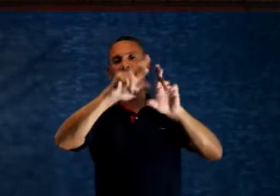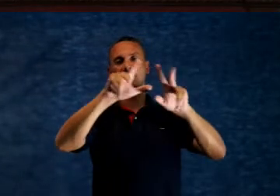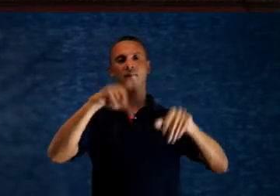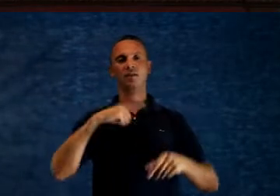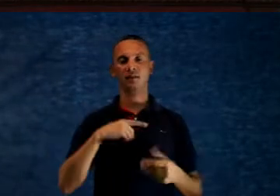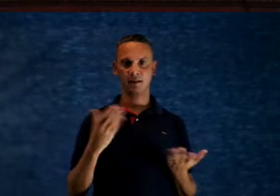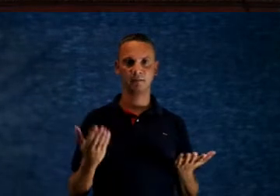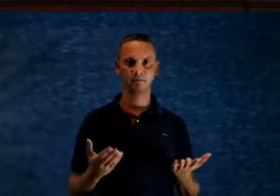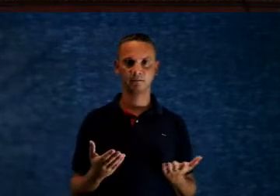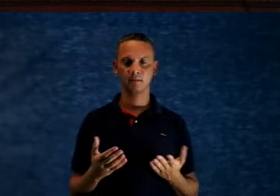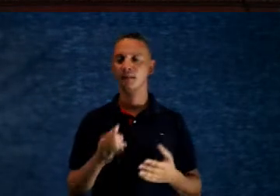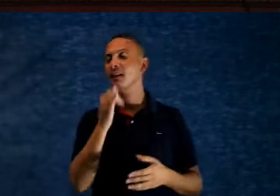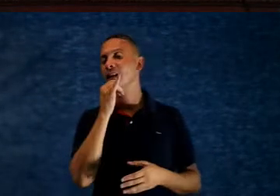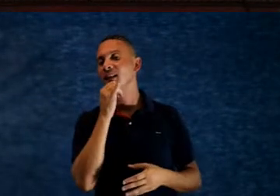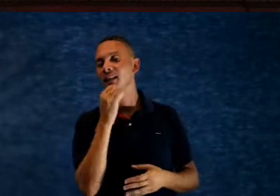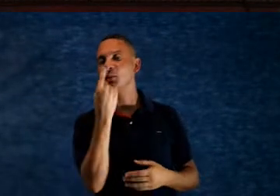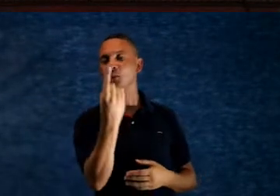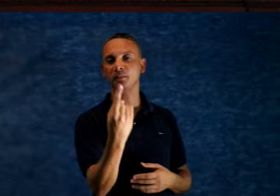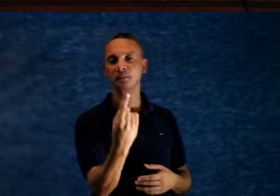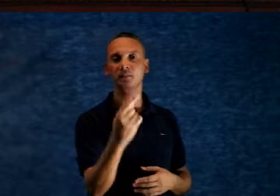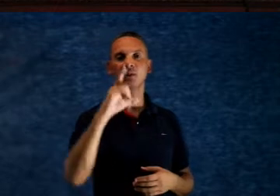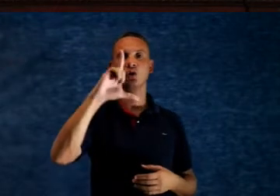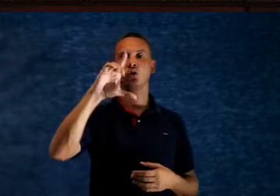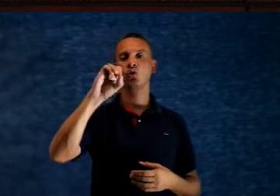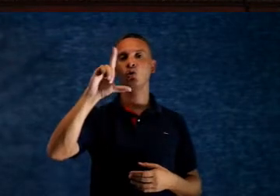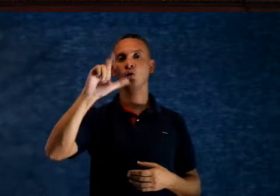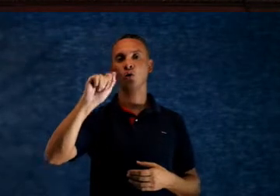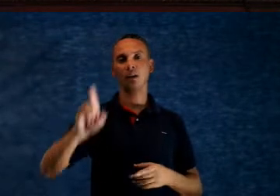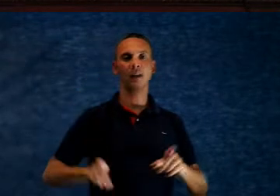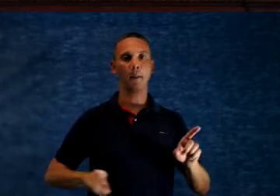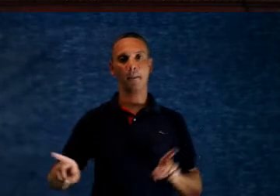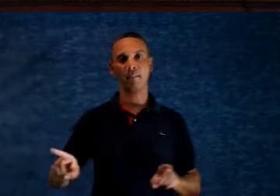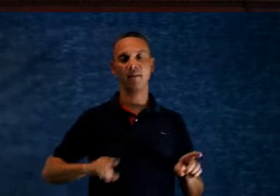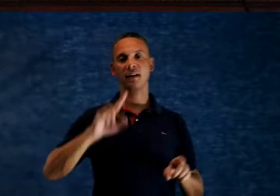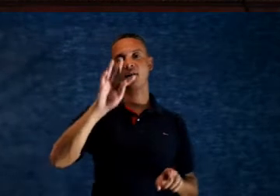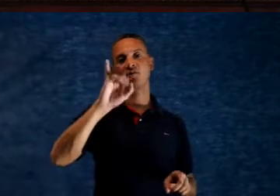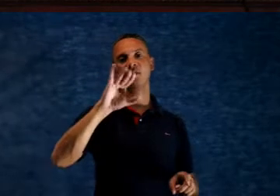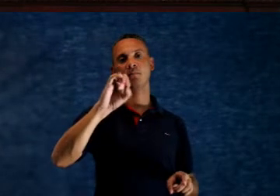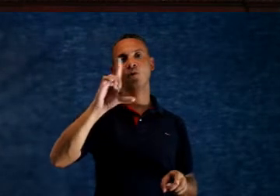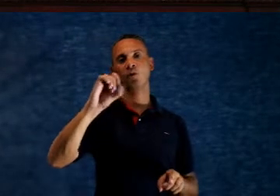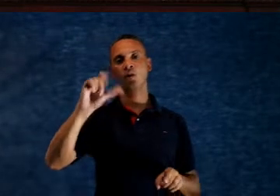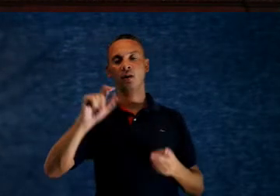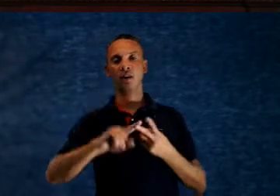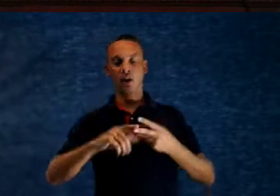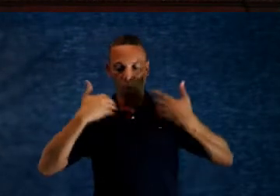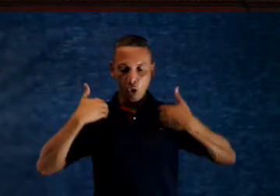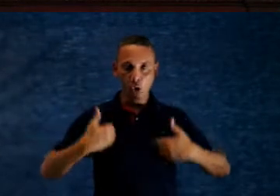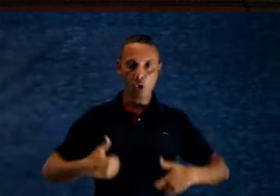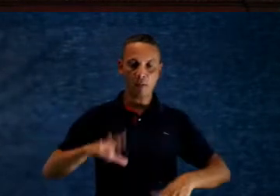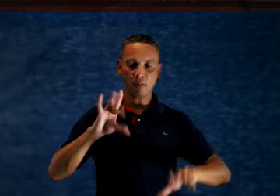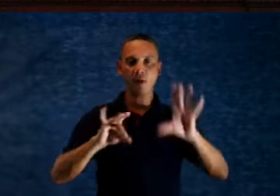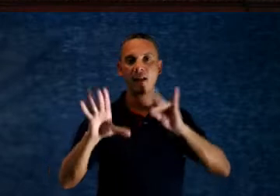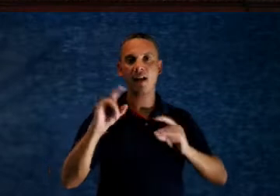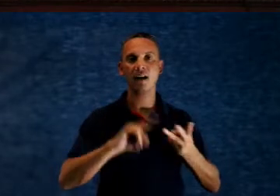quais premiadas, entre elas Lola, a prima de Timolola, Corpo Molhado, Senhoras e Senhores